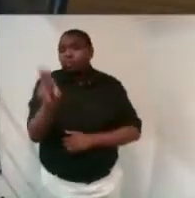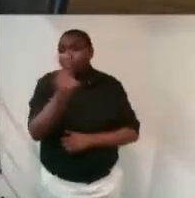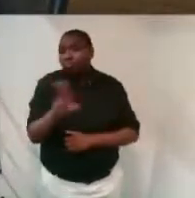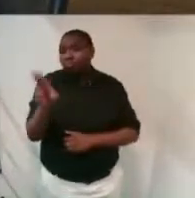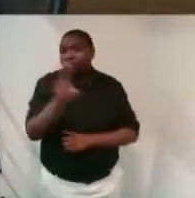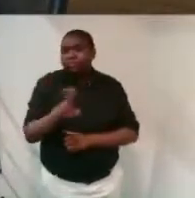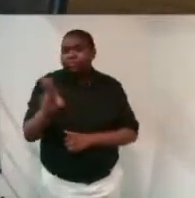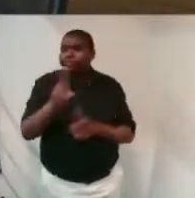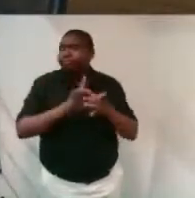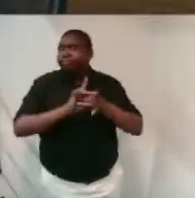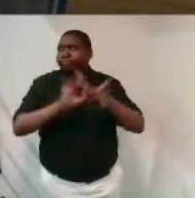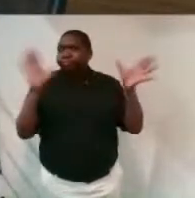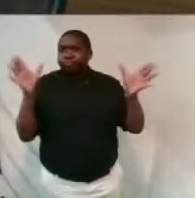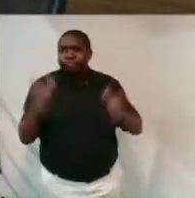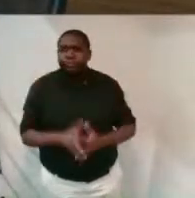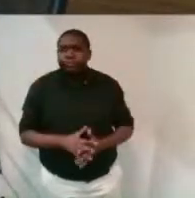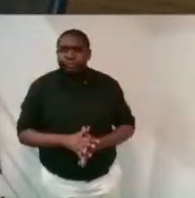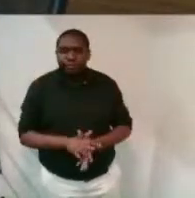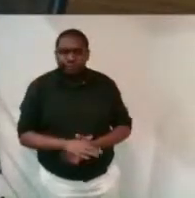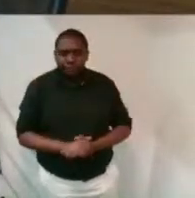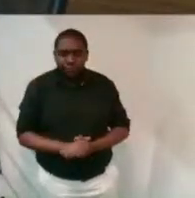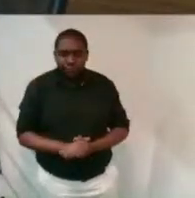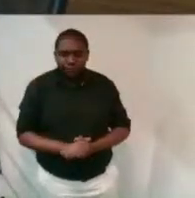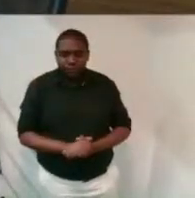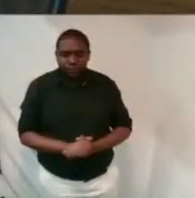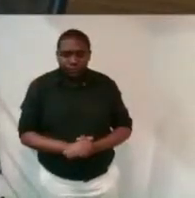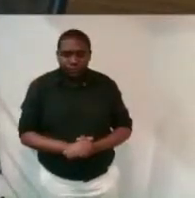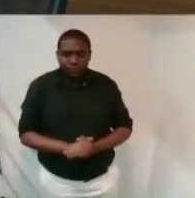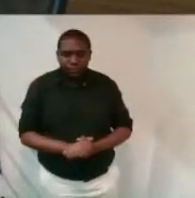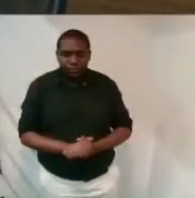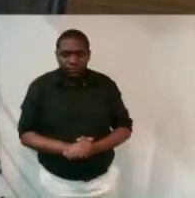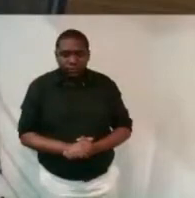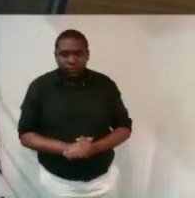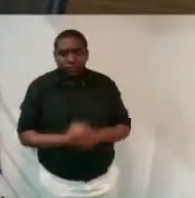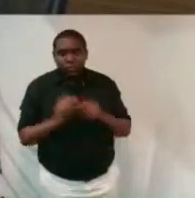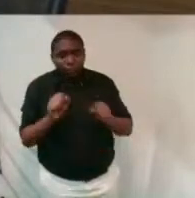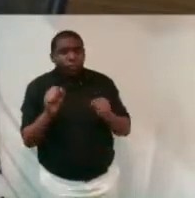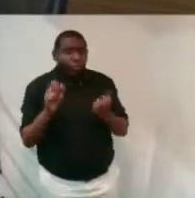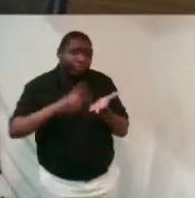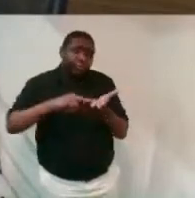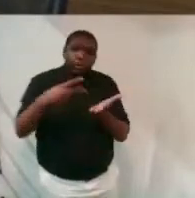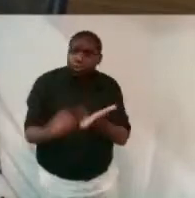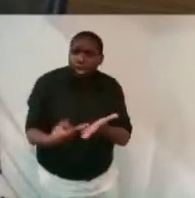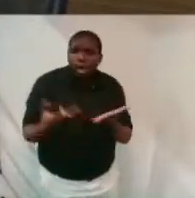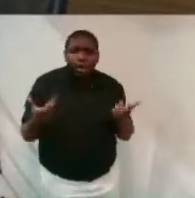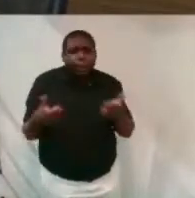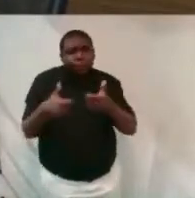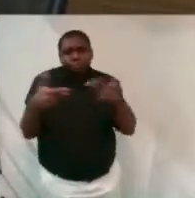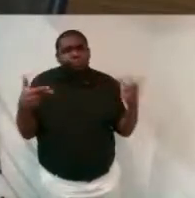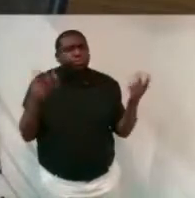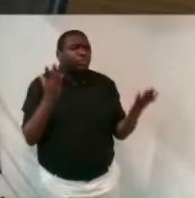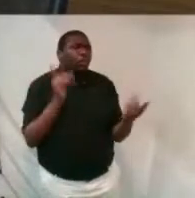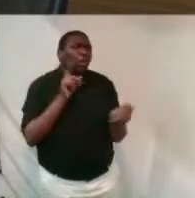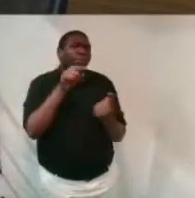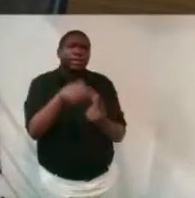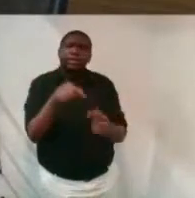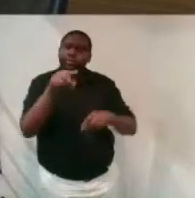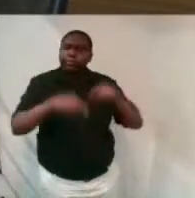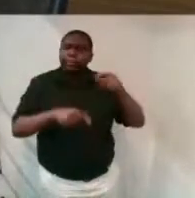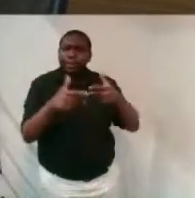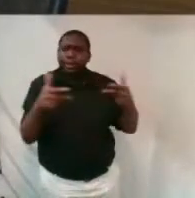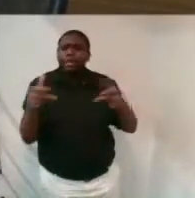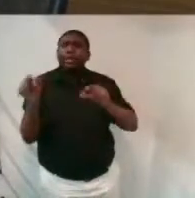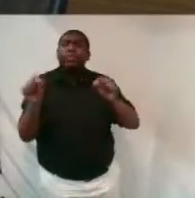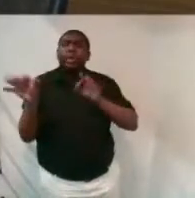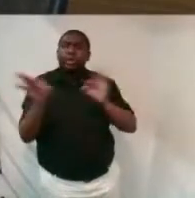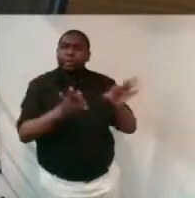para todos os fins, pode ser, podem usar, fazer transcrições. O objetivo do material construído coletivamente